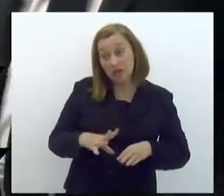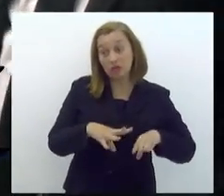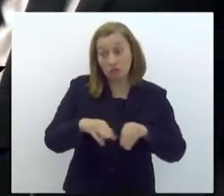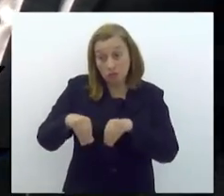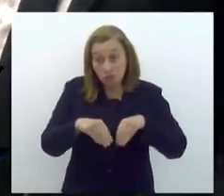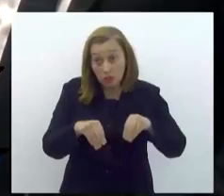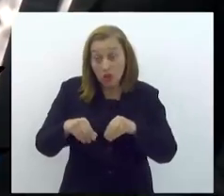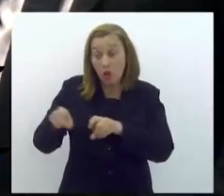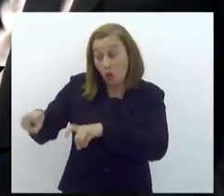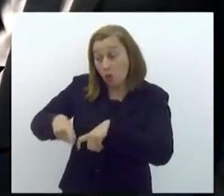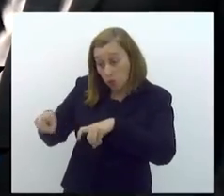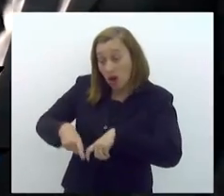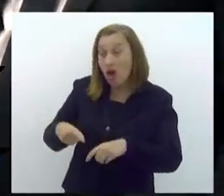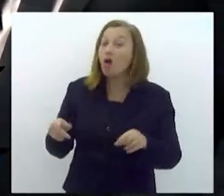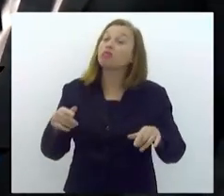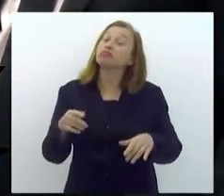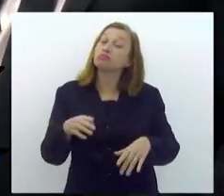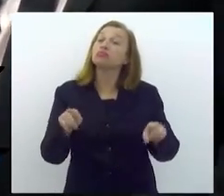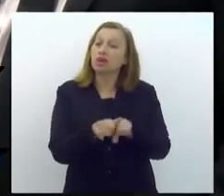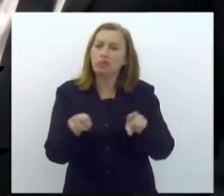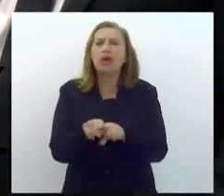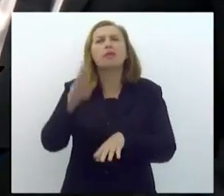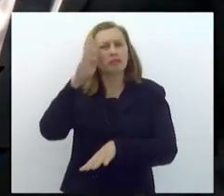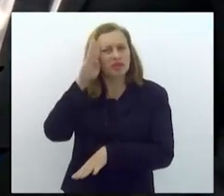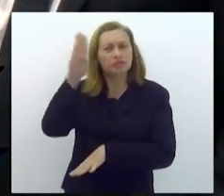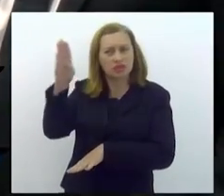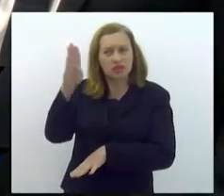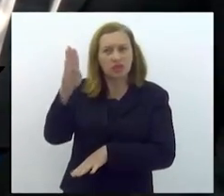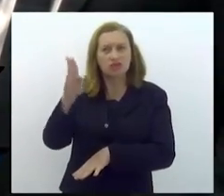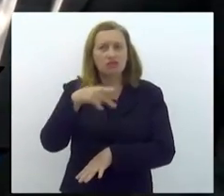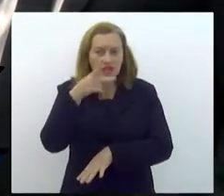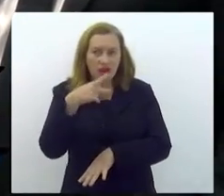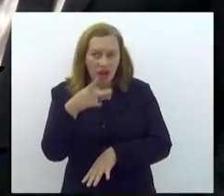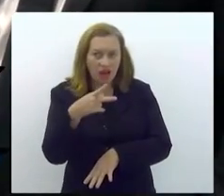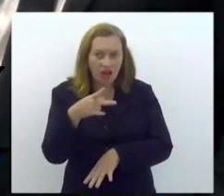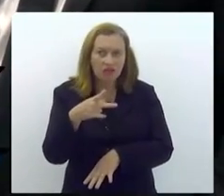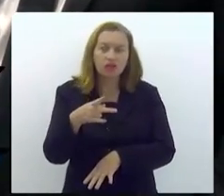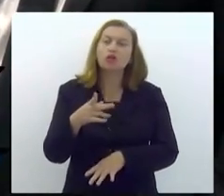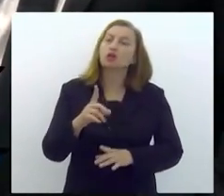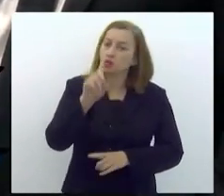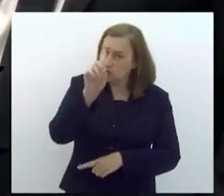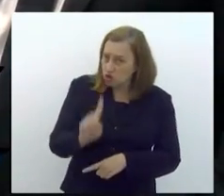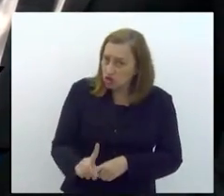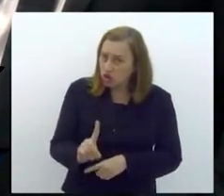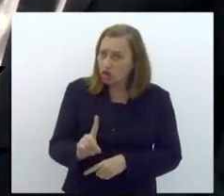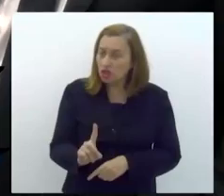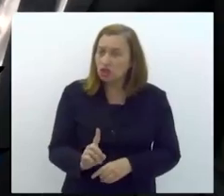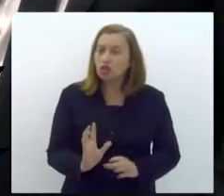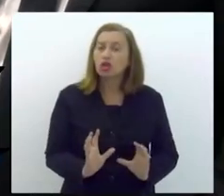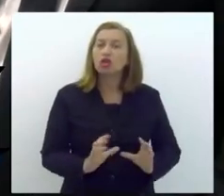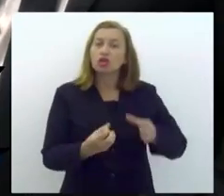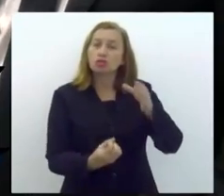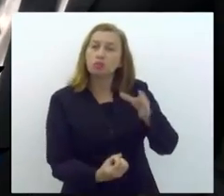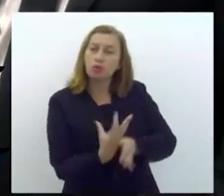é fundamental que a gente também respeite o direito de uma parcela significativa de produtores de